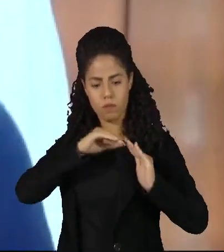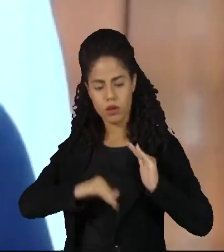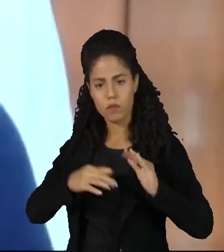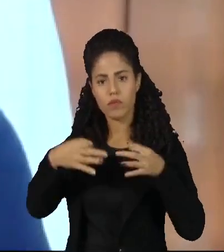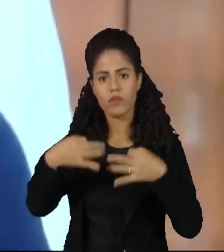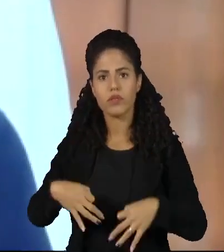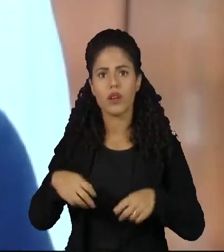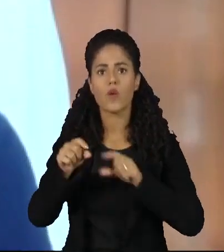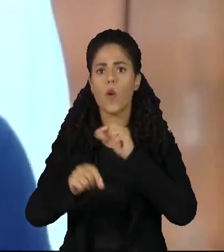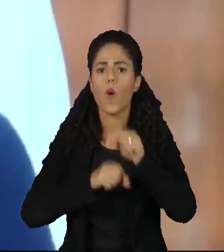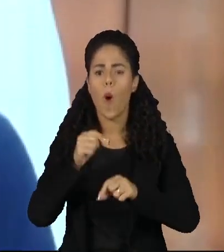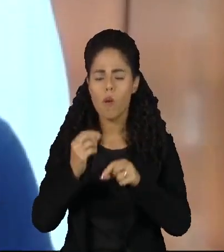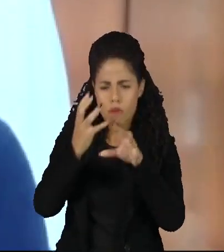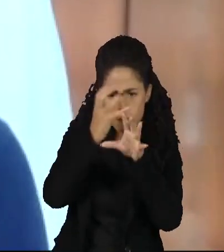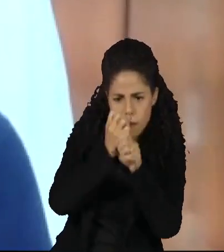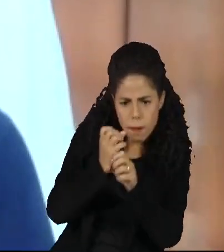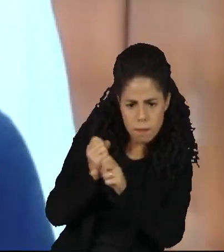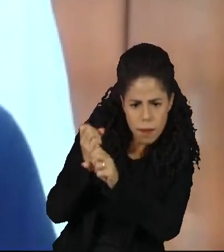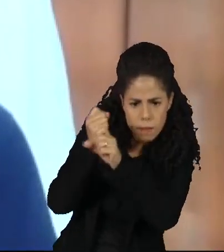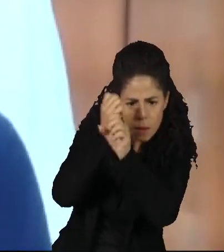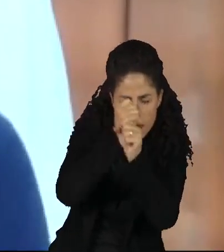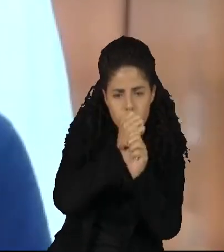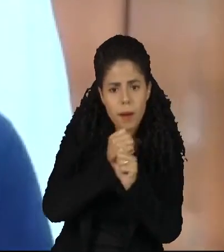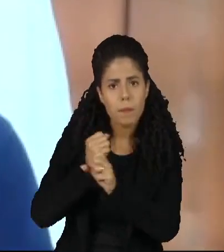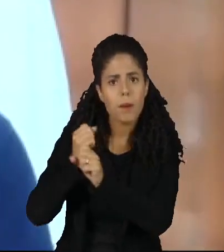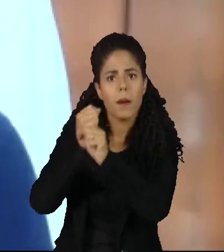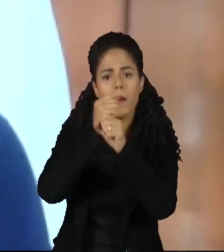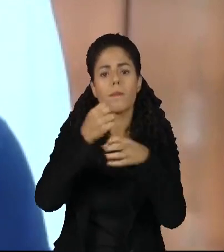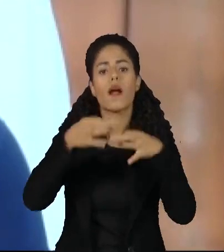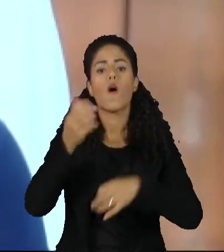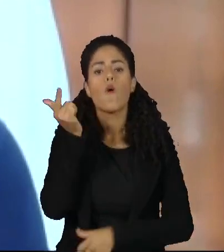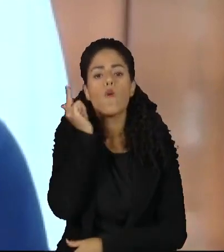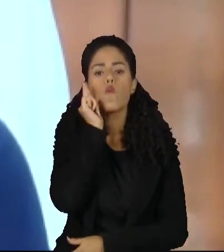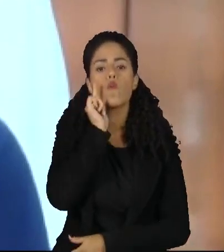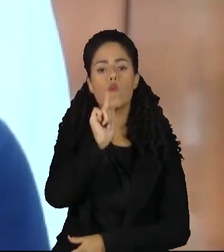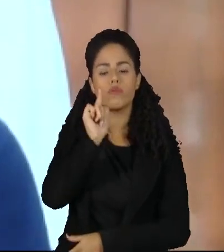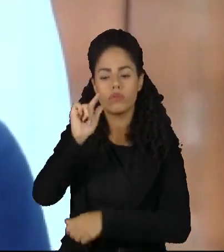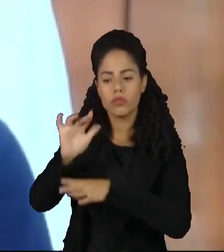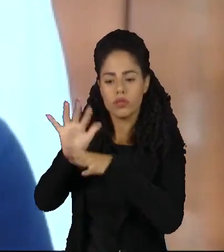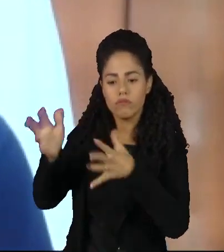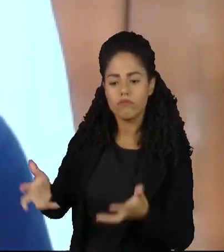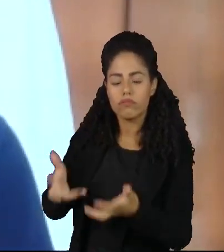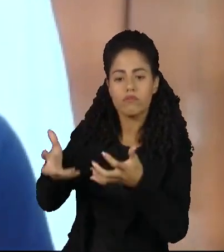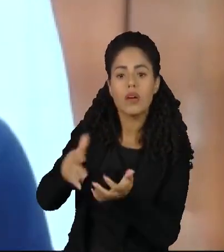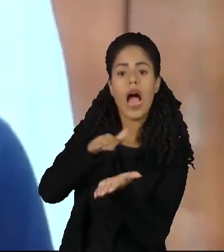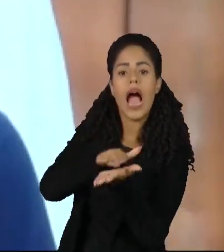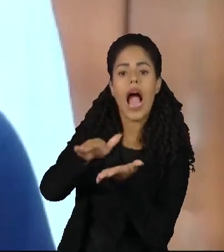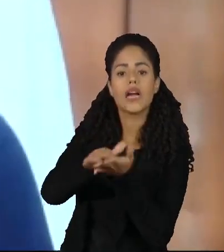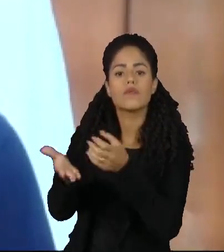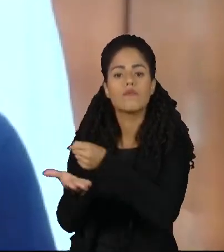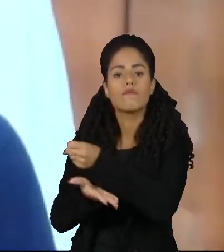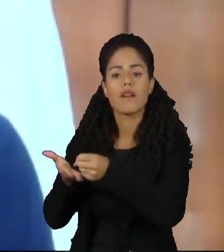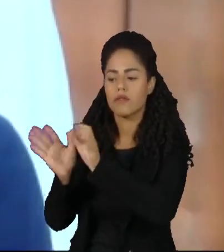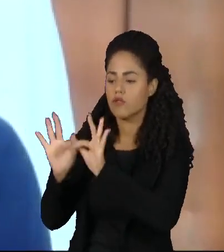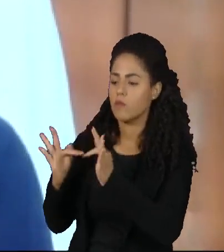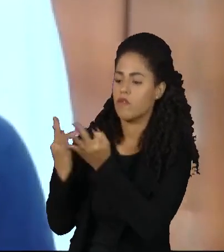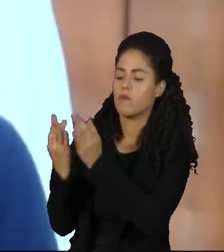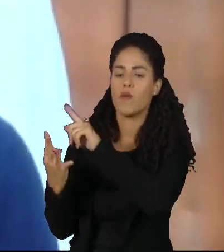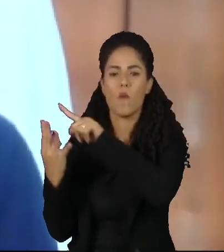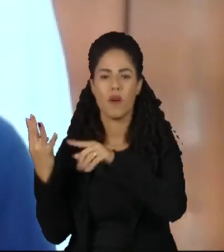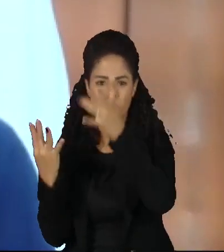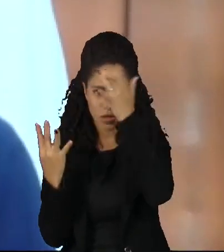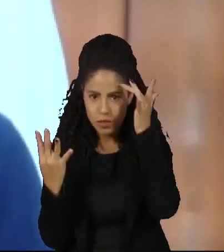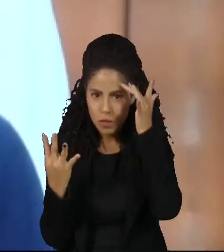mínimo precisa dar conta de garantir os gastos mínimos de uma família com alimentação,